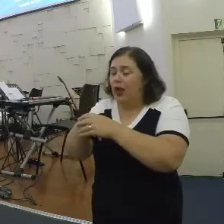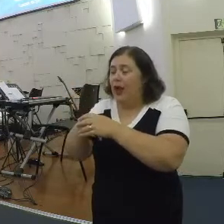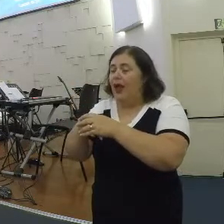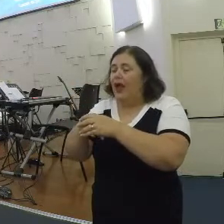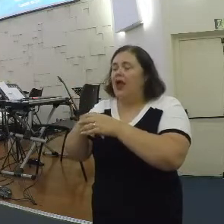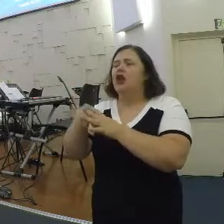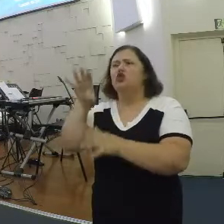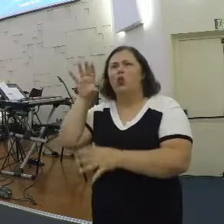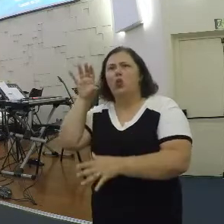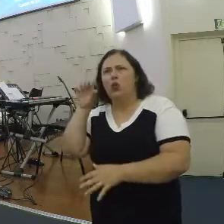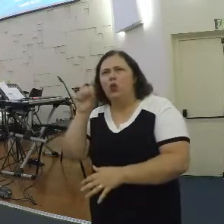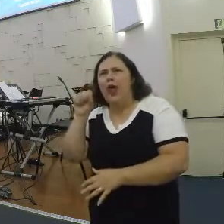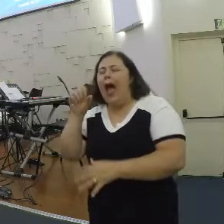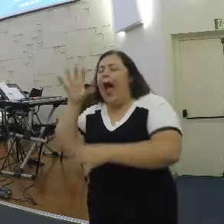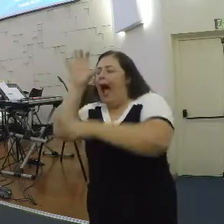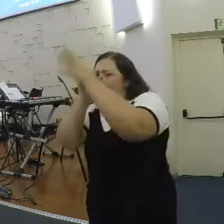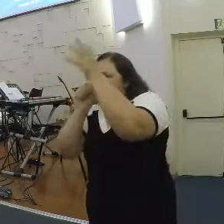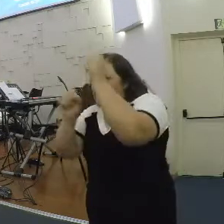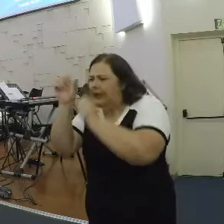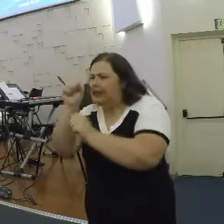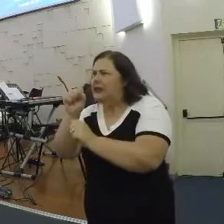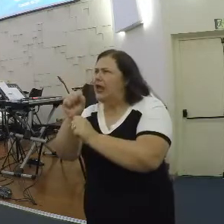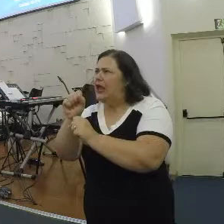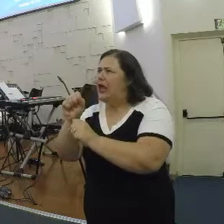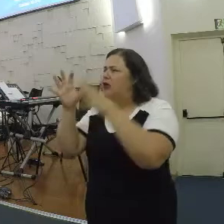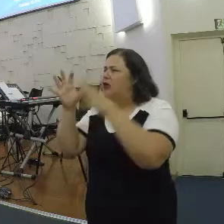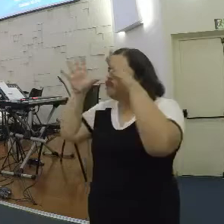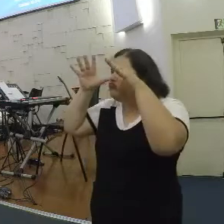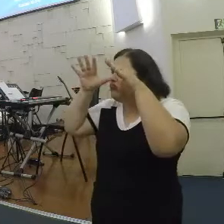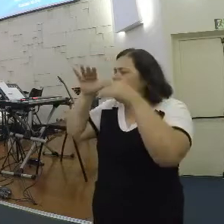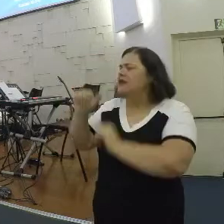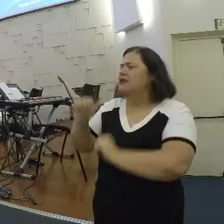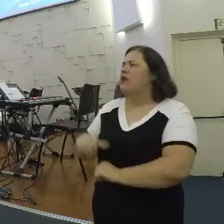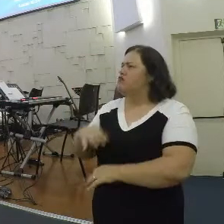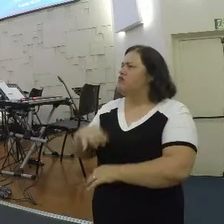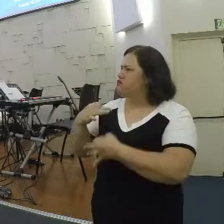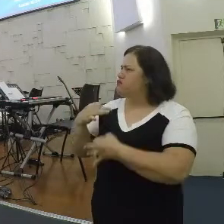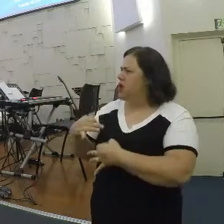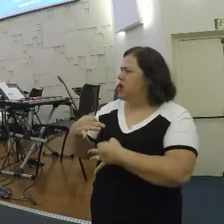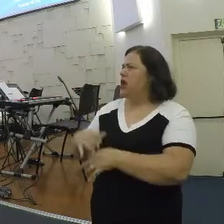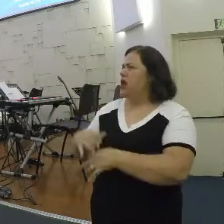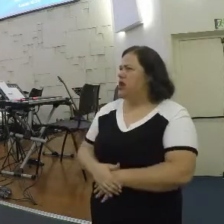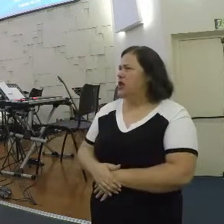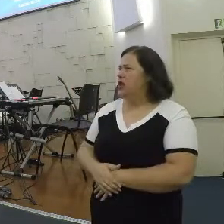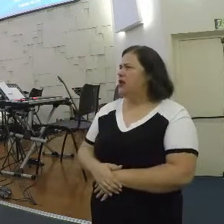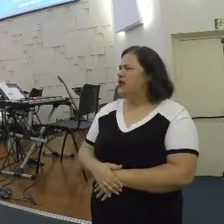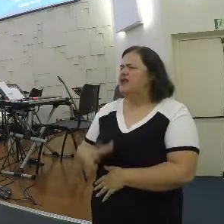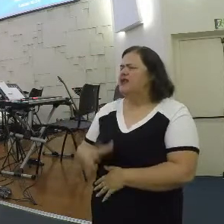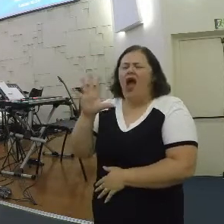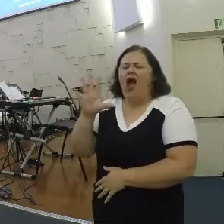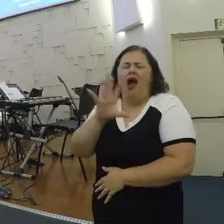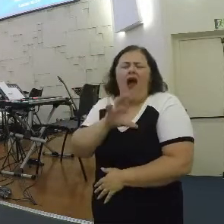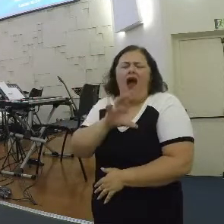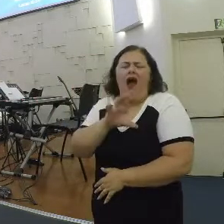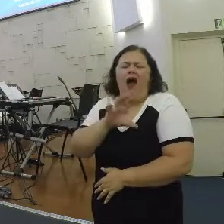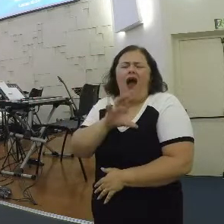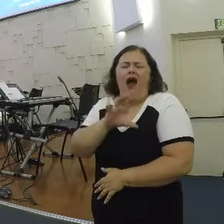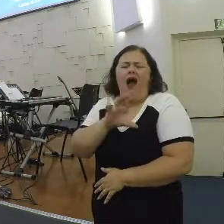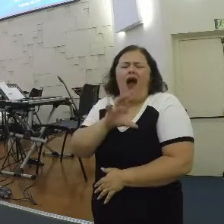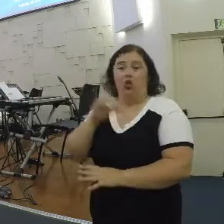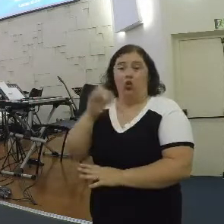cuidados dessa vida. Quando tiveram que escolher entre Cristo e as riquezas, escolheram as riquezas. Entre Cristo e os prazeres, os deleites da